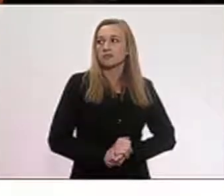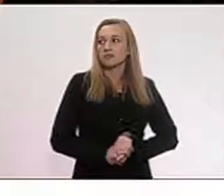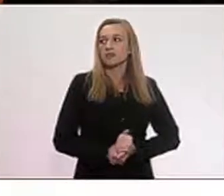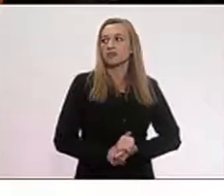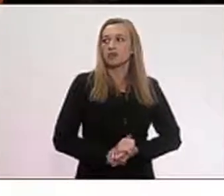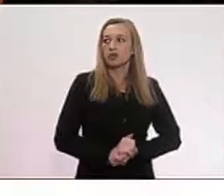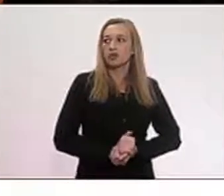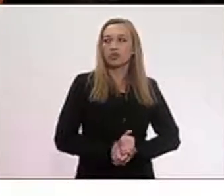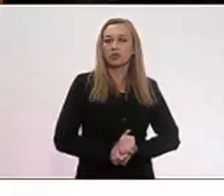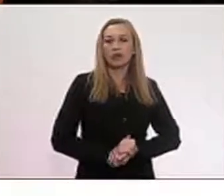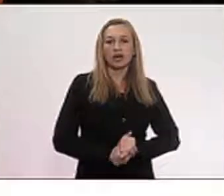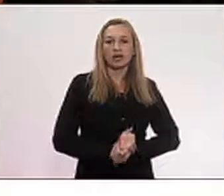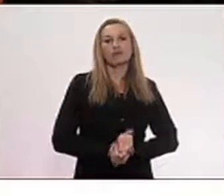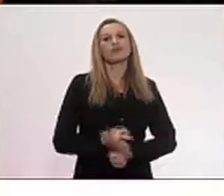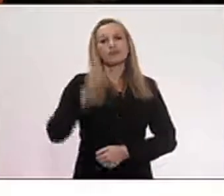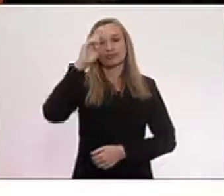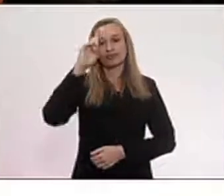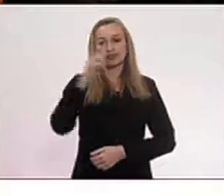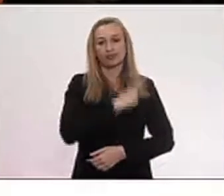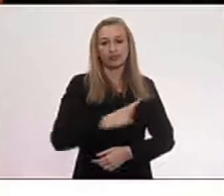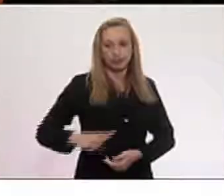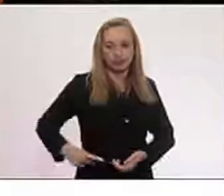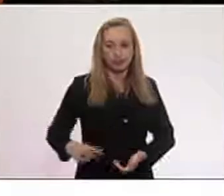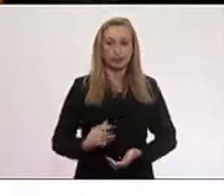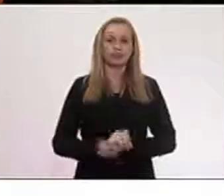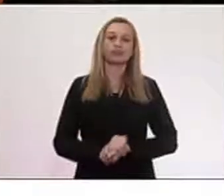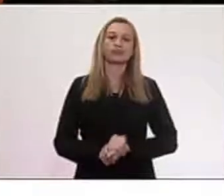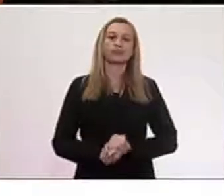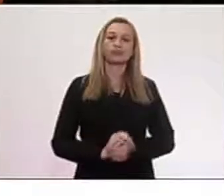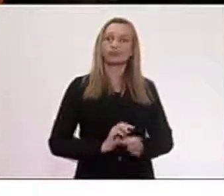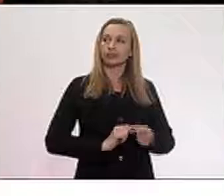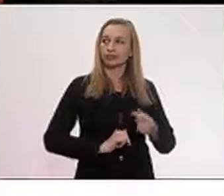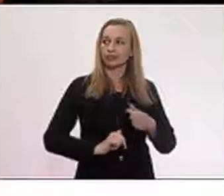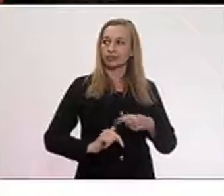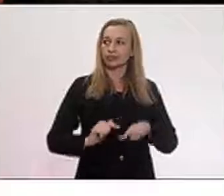Senhor presidente em exercício,